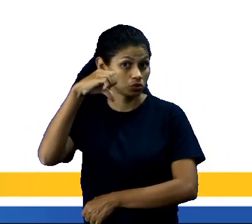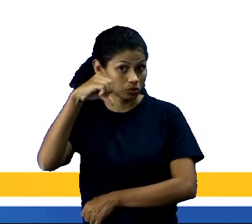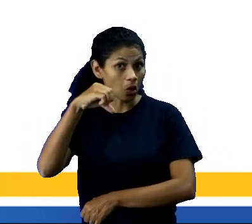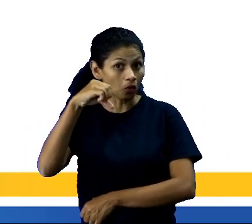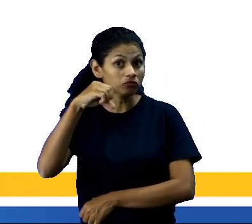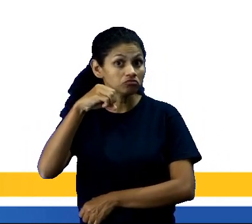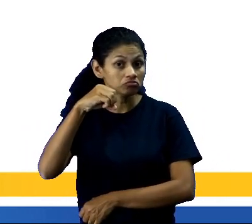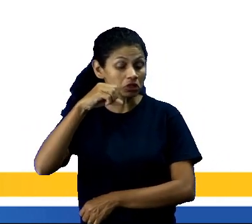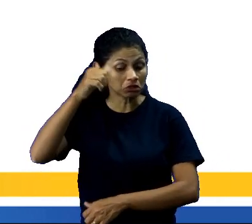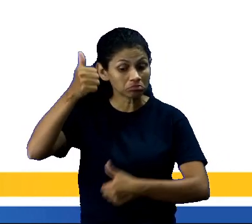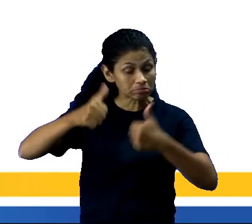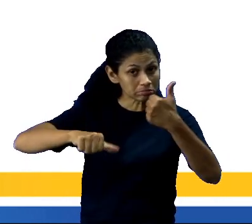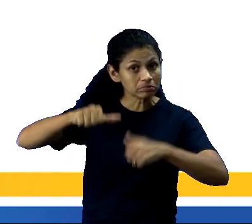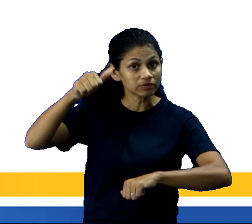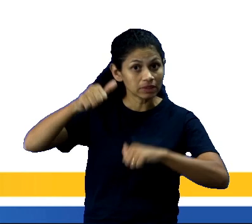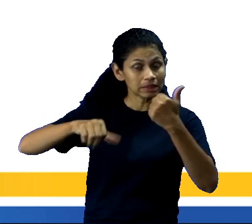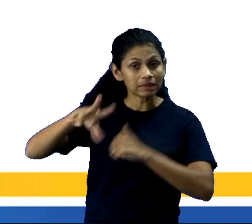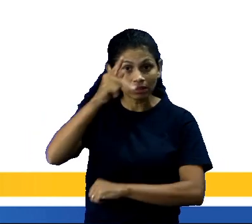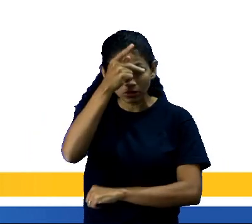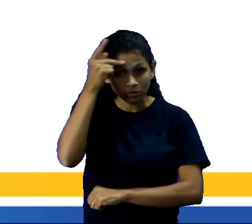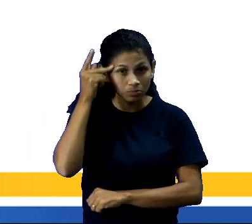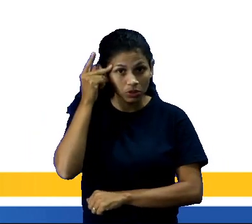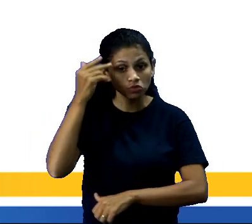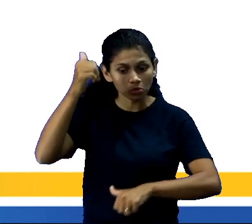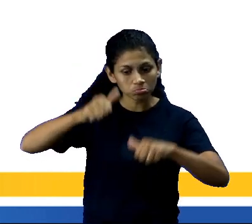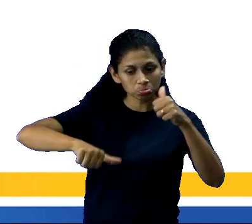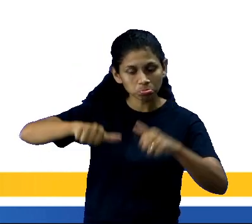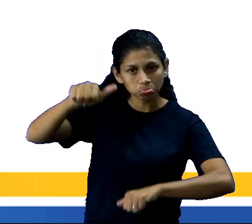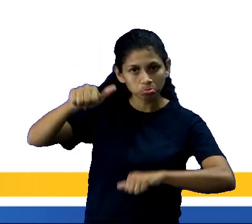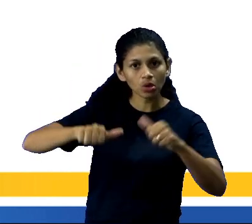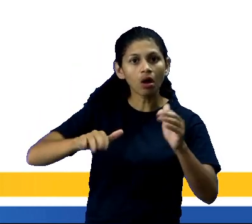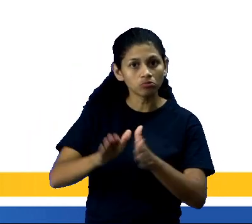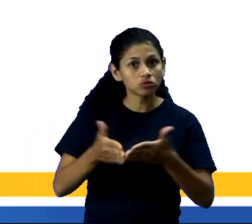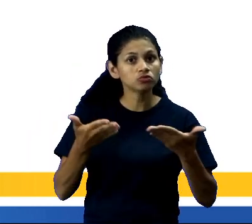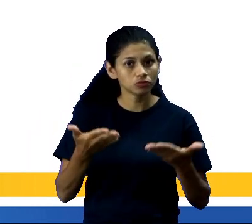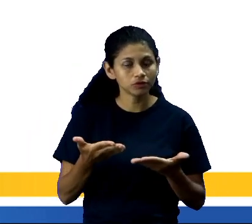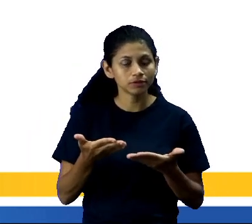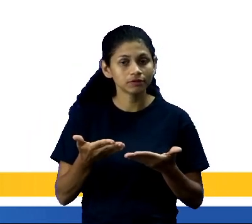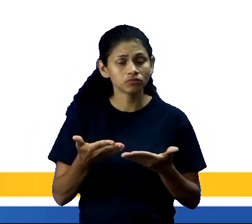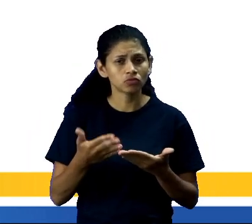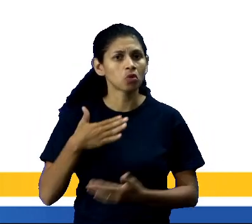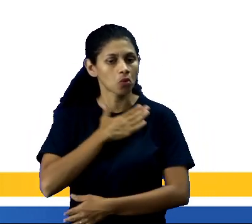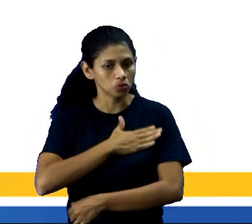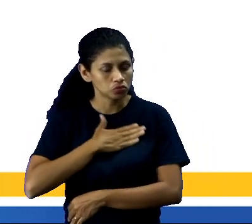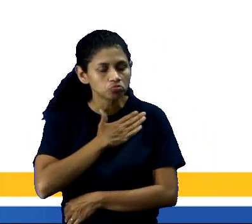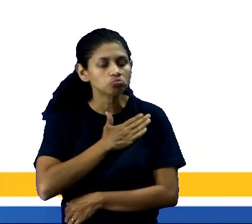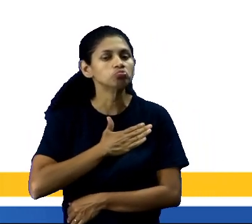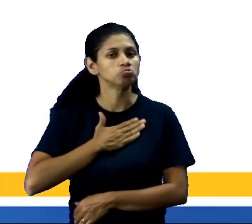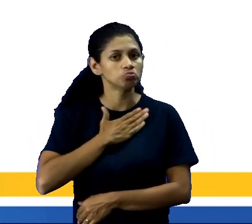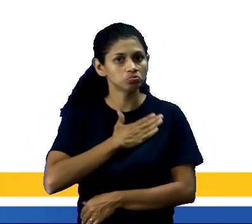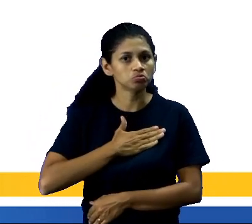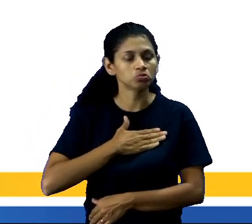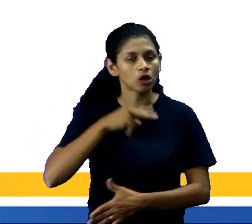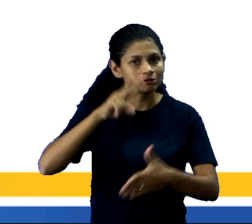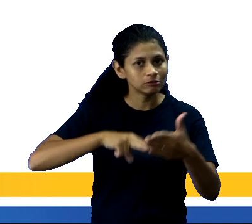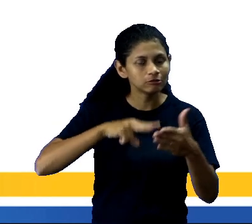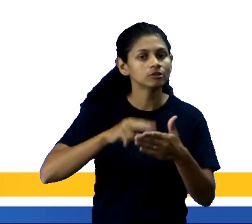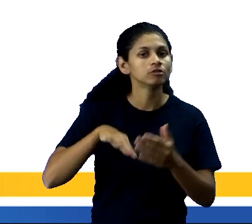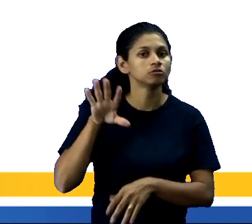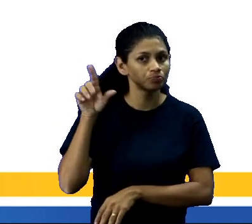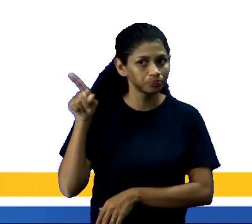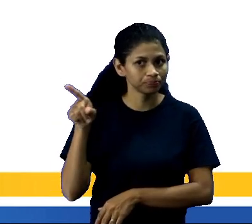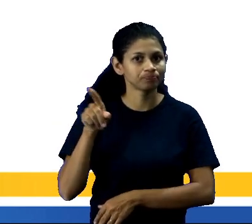do público, ou seja, as pessoas, as 741 notas, gostaram muito da leitura